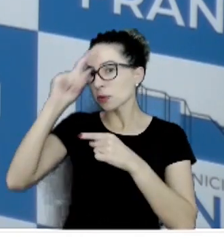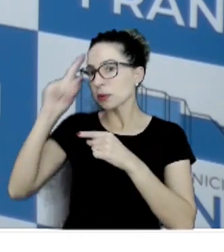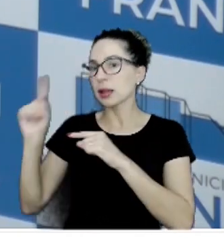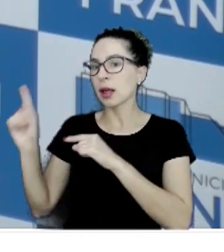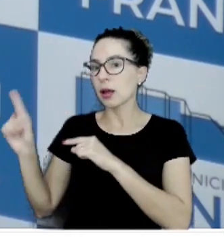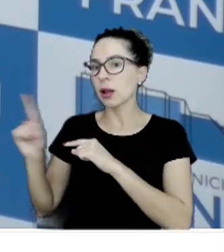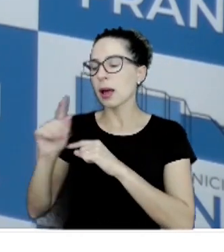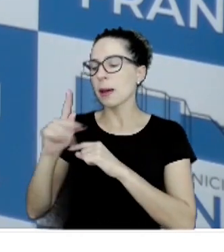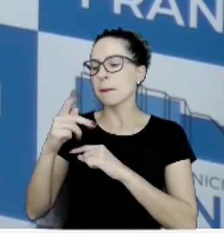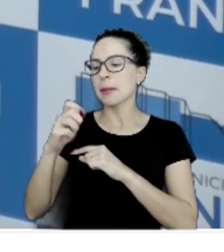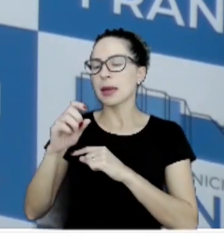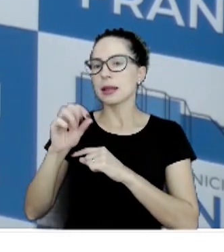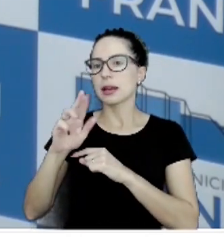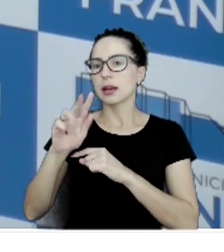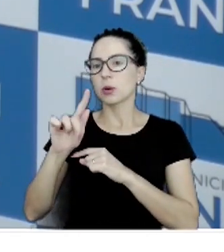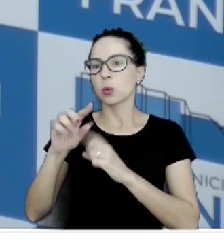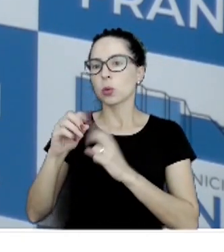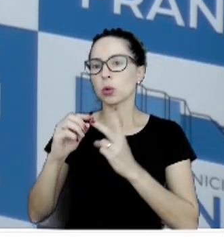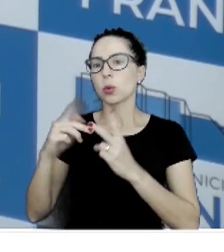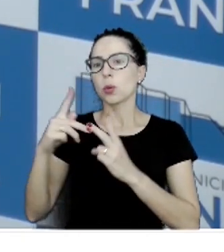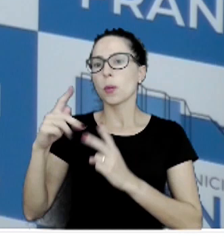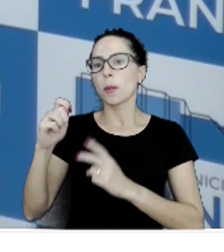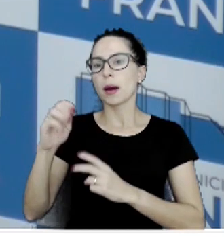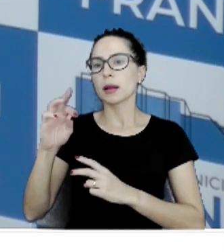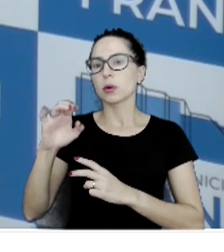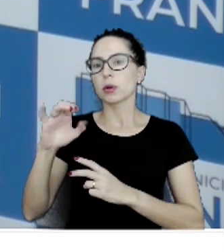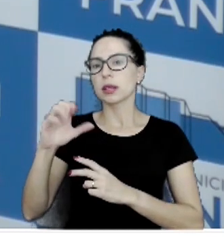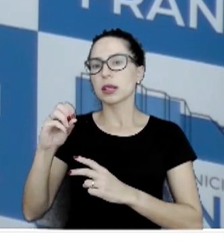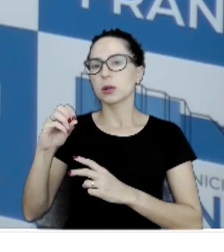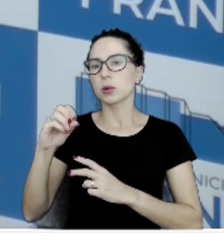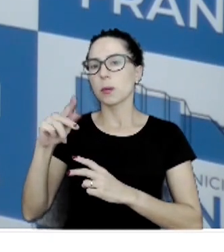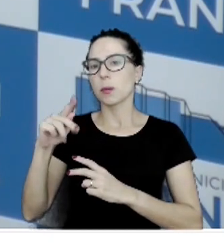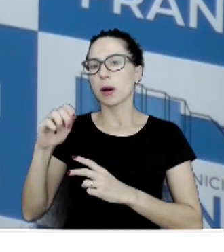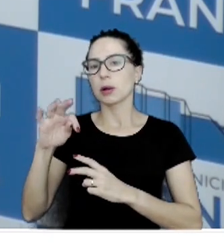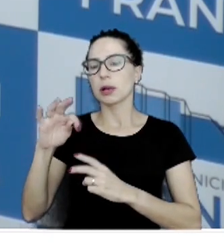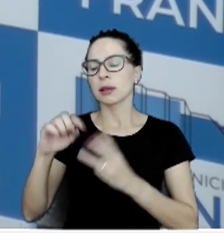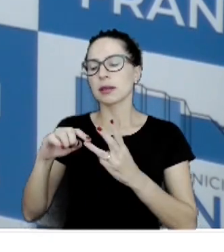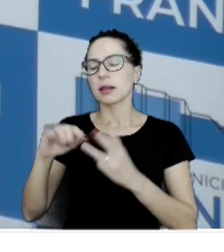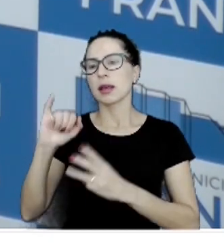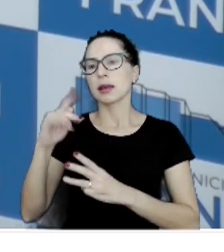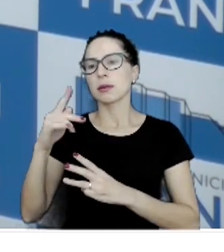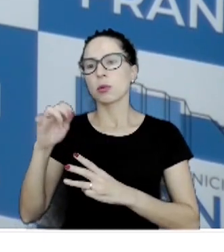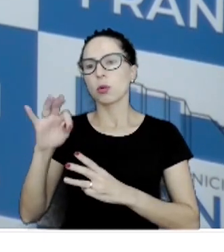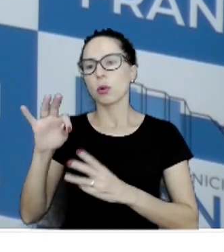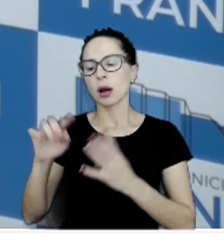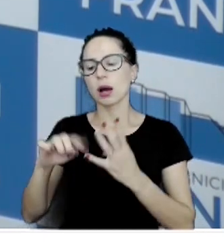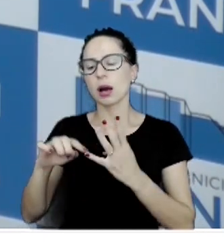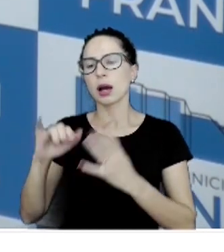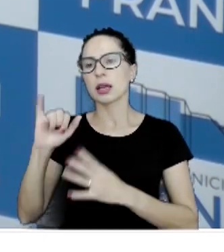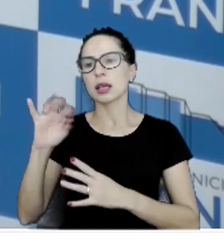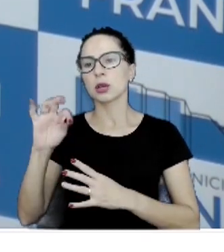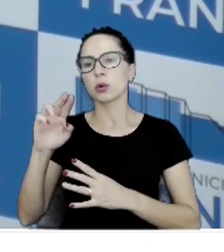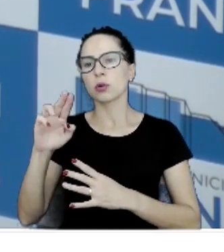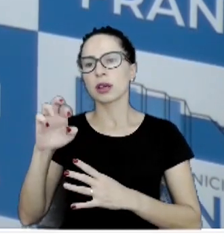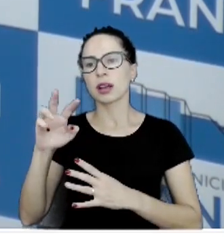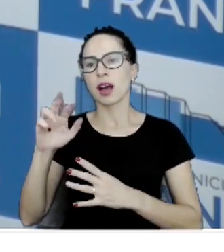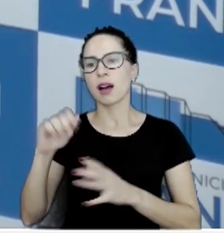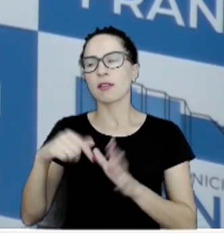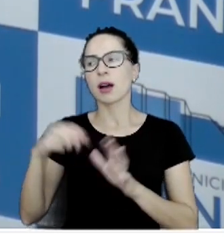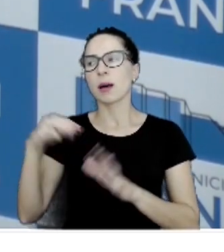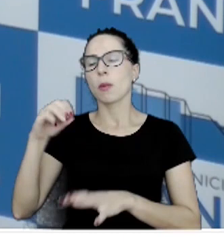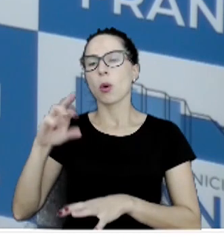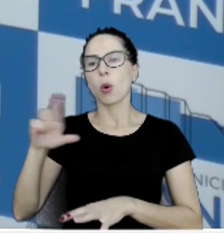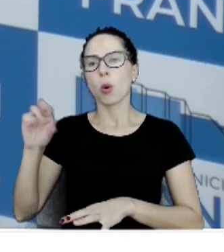Patrocínio Paulista, Ipuã, Ituverava e Morro Agudo. Então nós temos que fazer